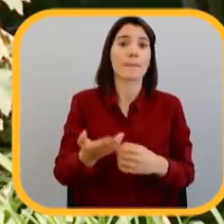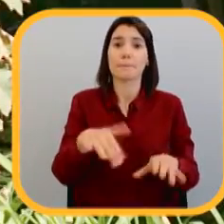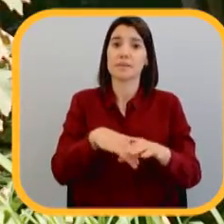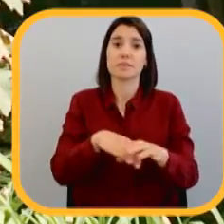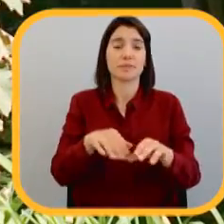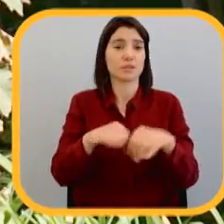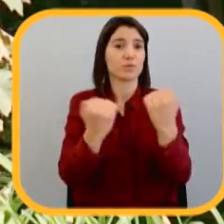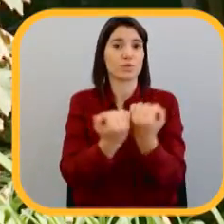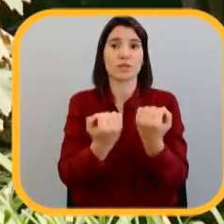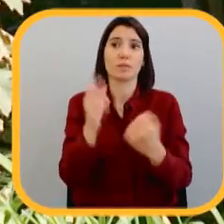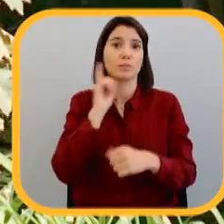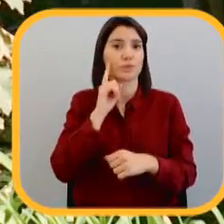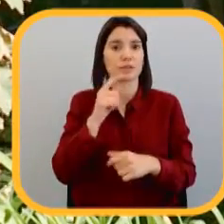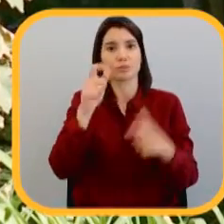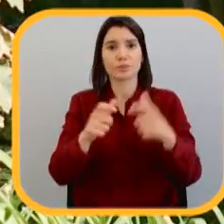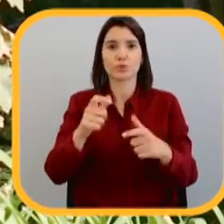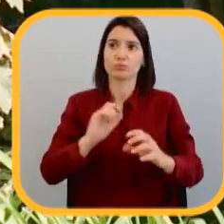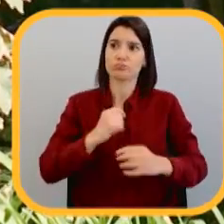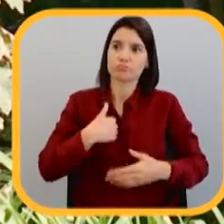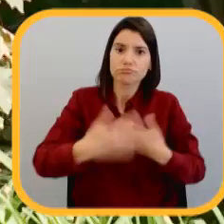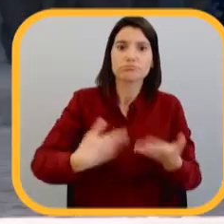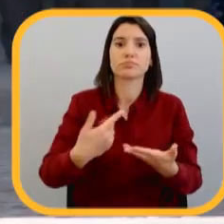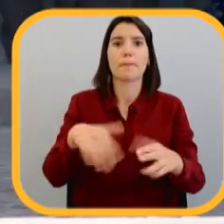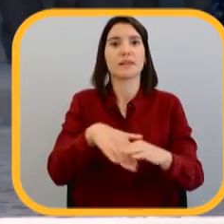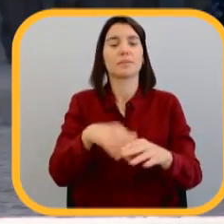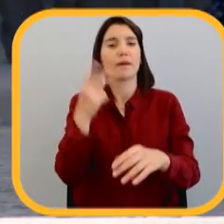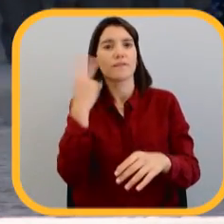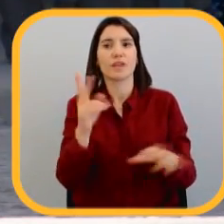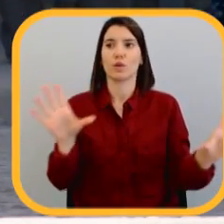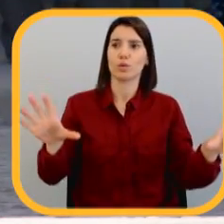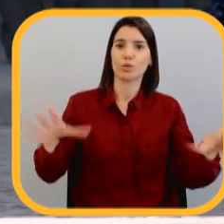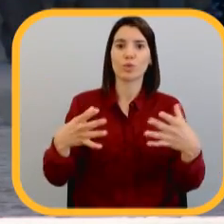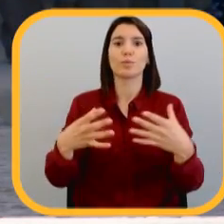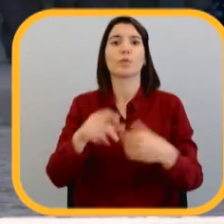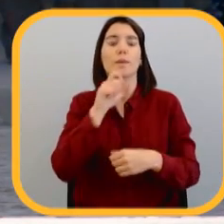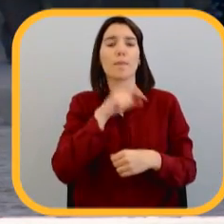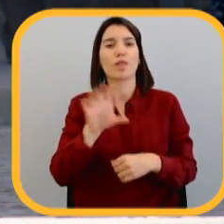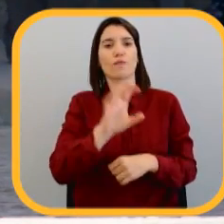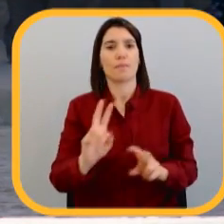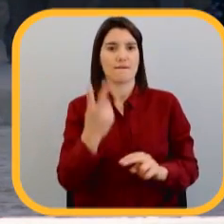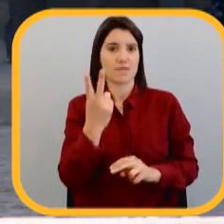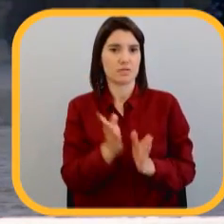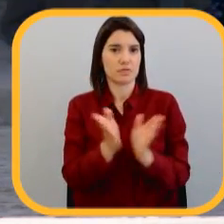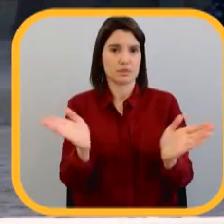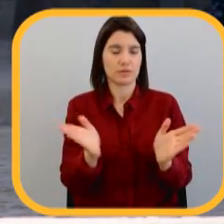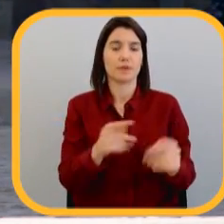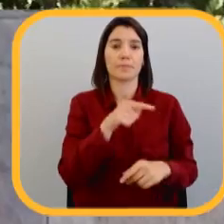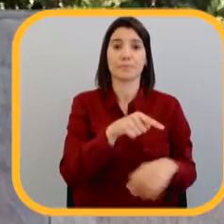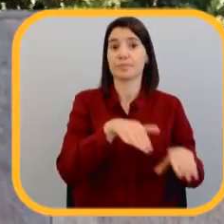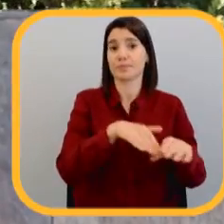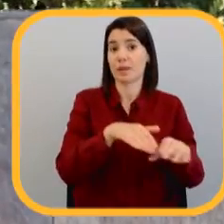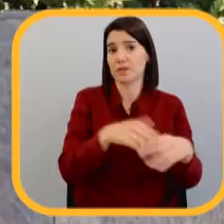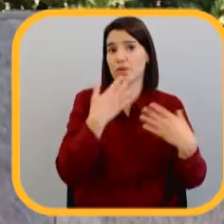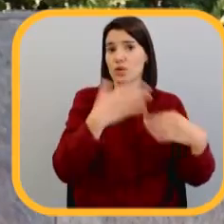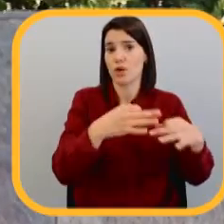Trata-se de um exercício de cidadania que impulsiona os indivíduos a participar na construção da vida coletiva e pode dividir-se em duas modalidades. Por